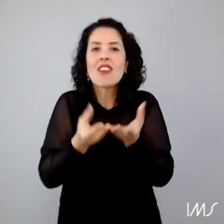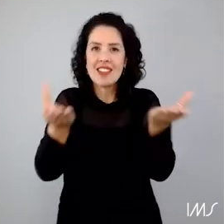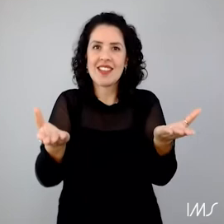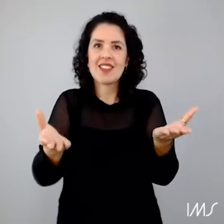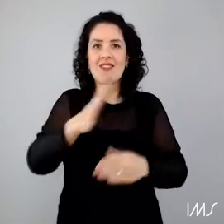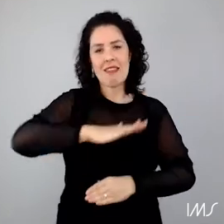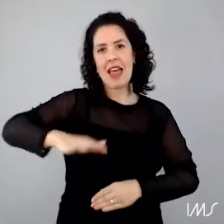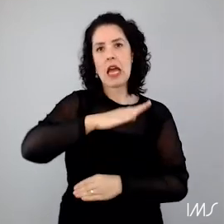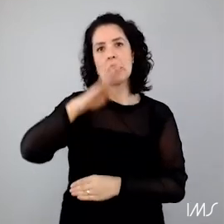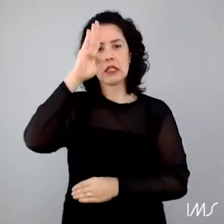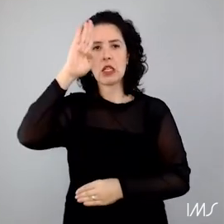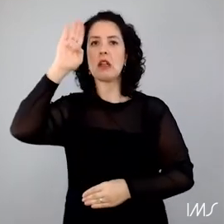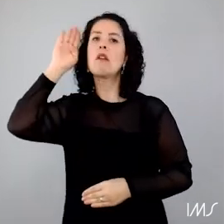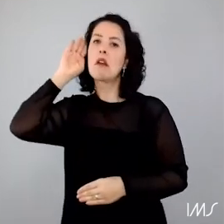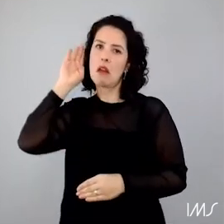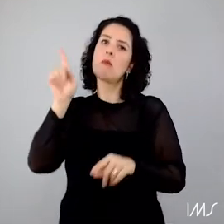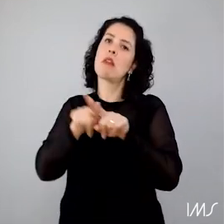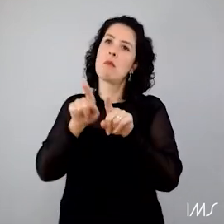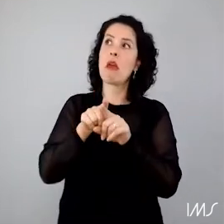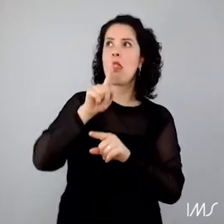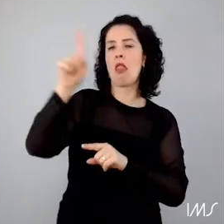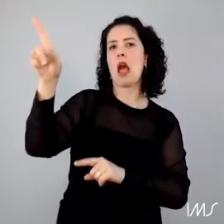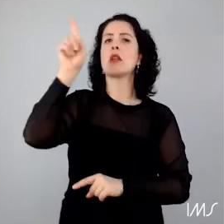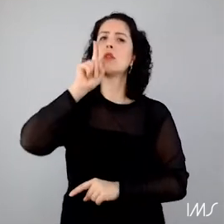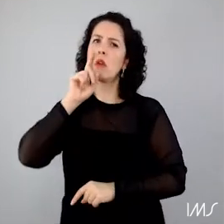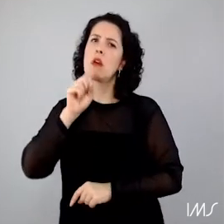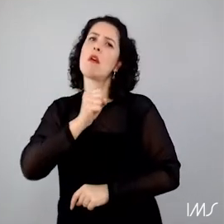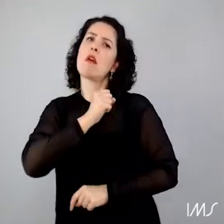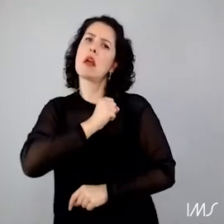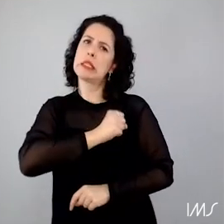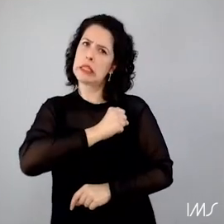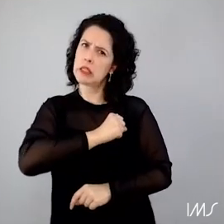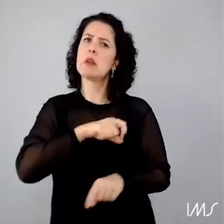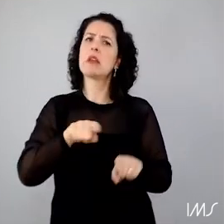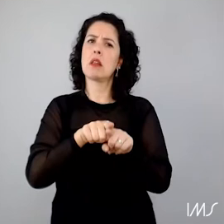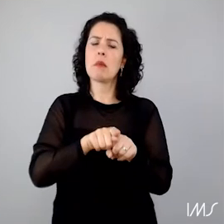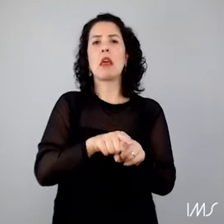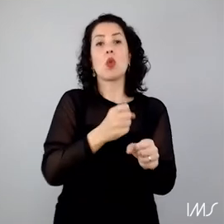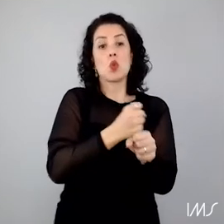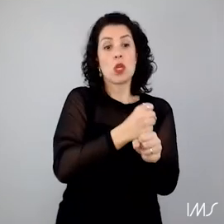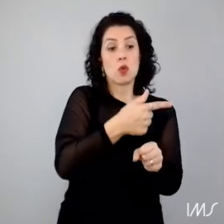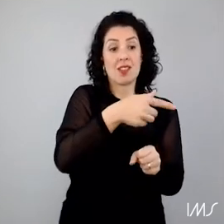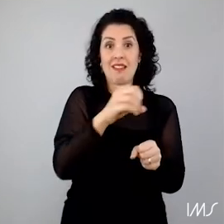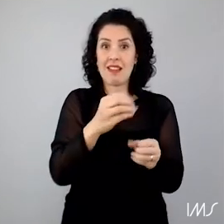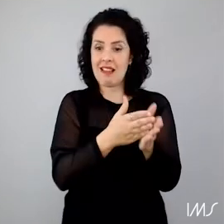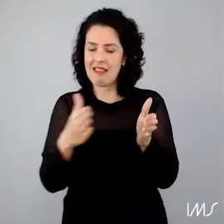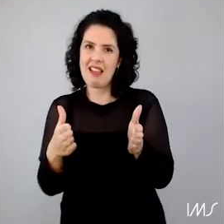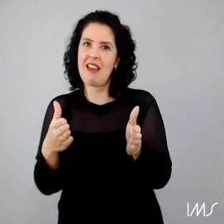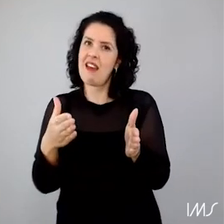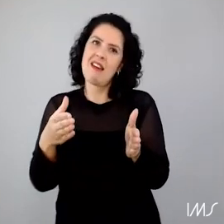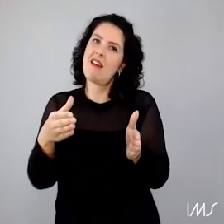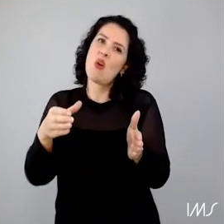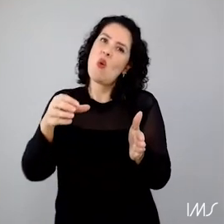acadêmico na fotografia norte-americana, canadense, nas décadas de 60 e 70. Obviamente, uma